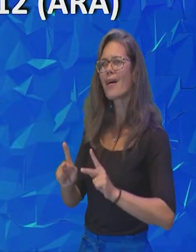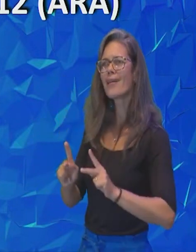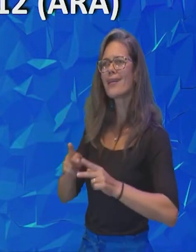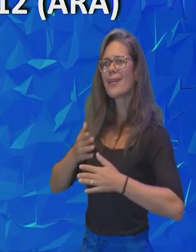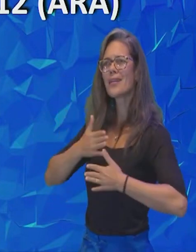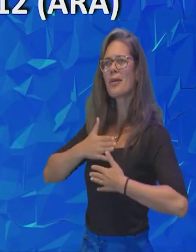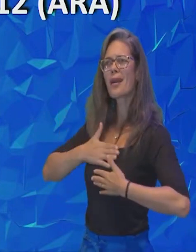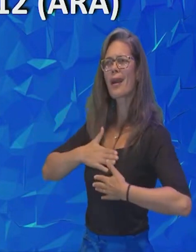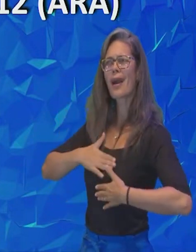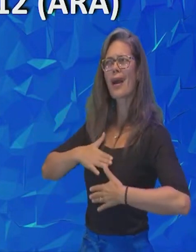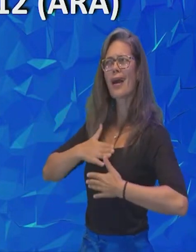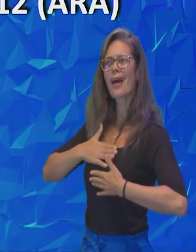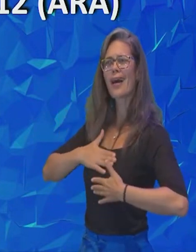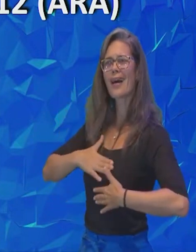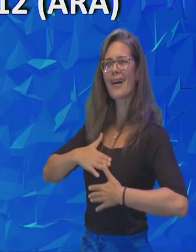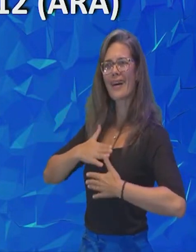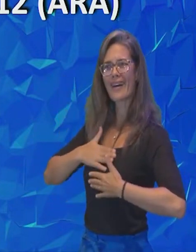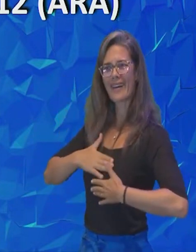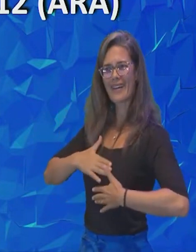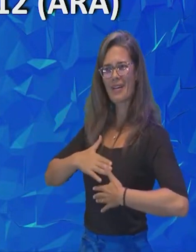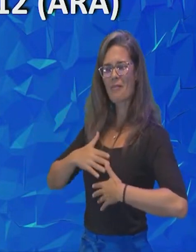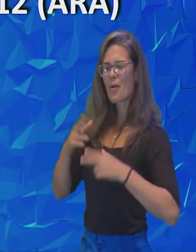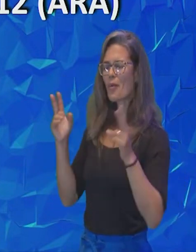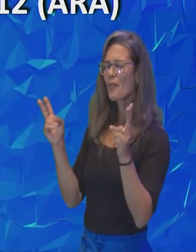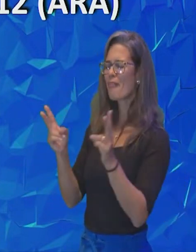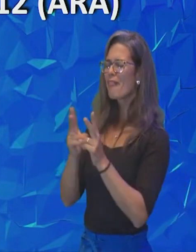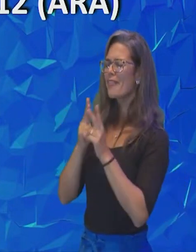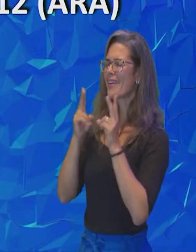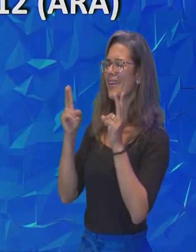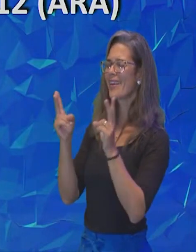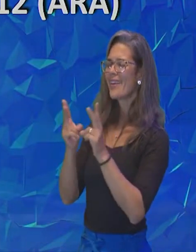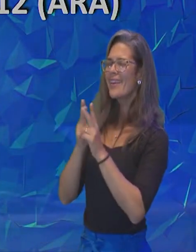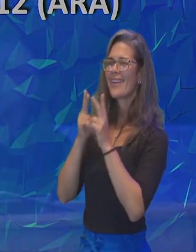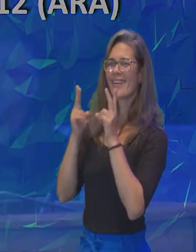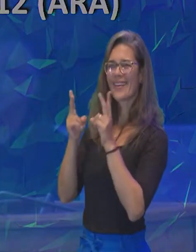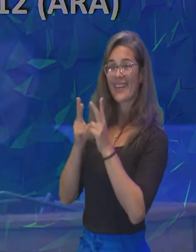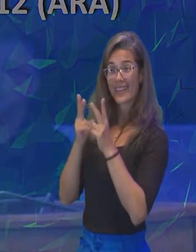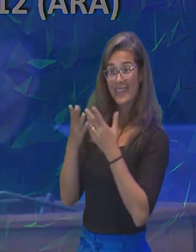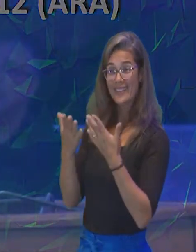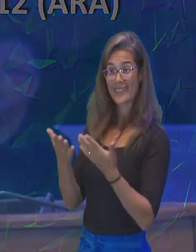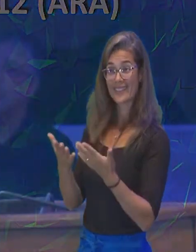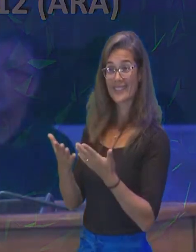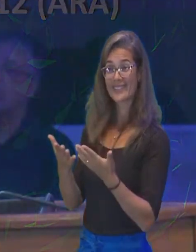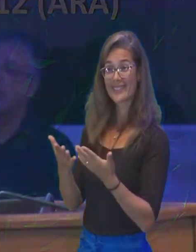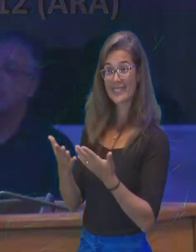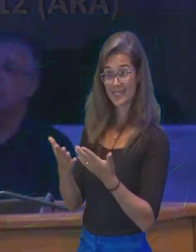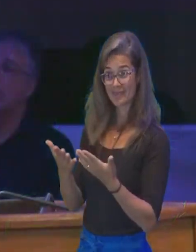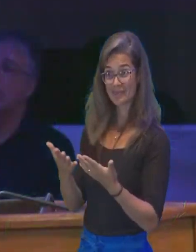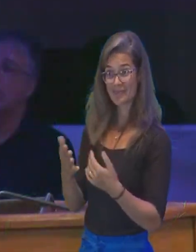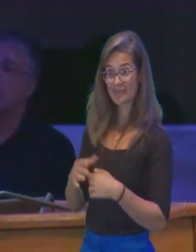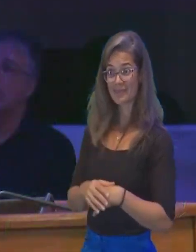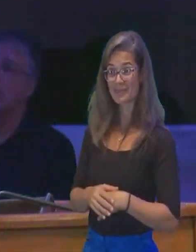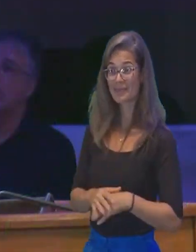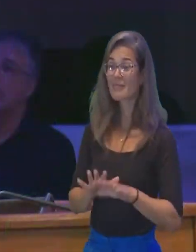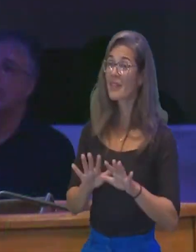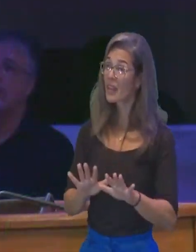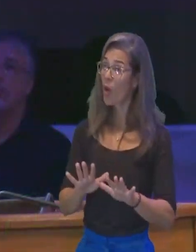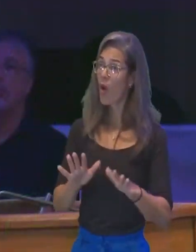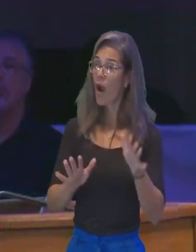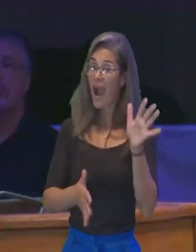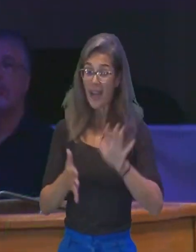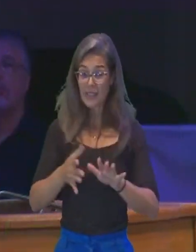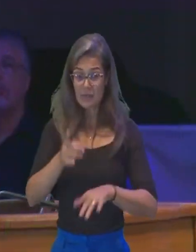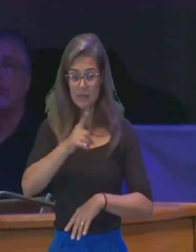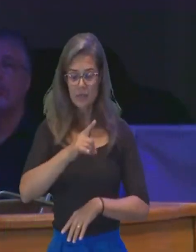suave e tranquilo, uma brisa suave e tranquila. Meus amados irmãos, este é um fato. Muitas vezes, no meio